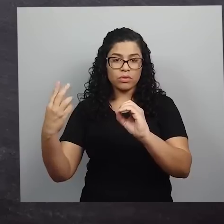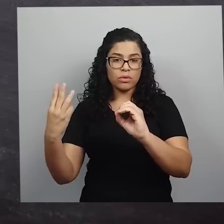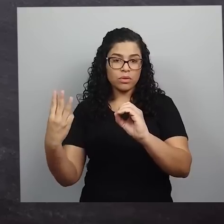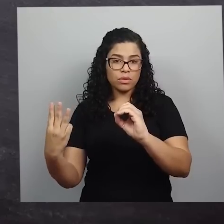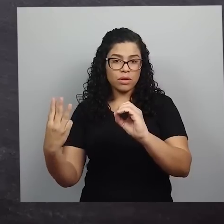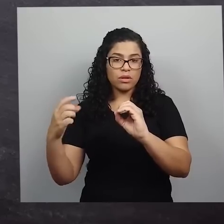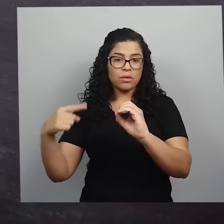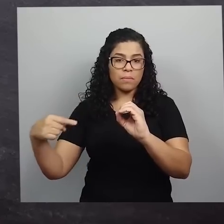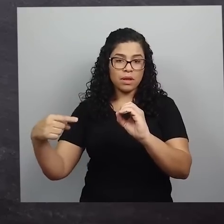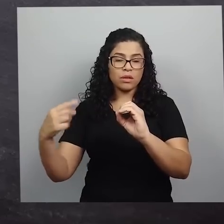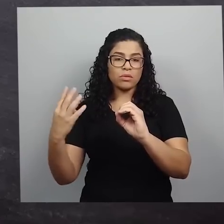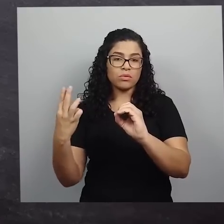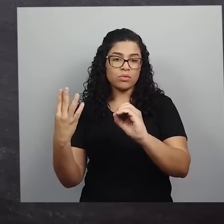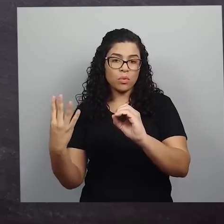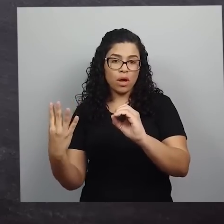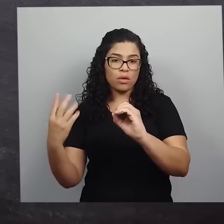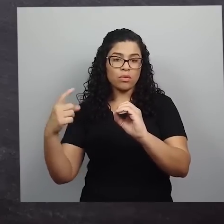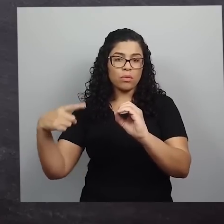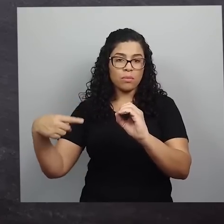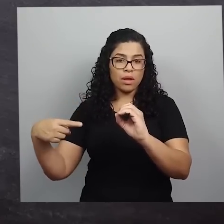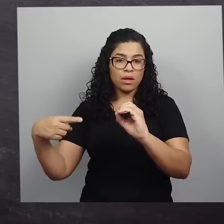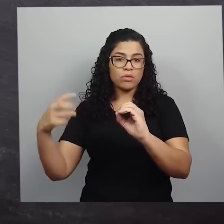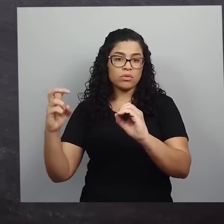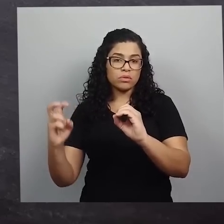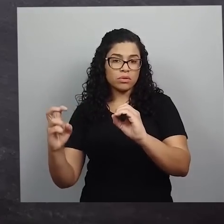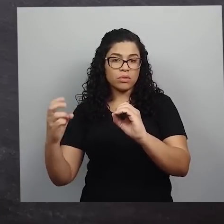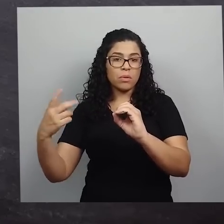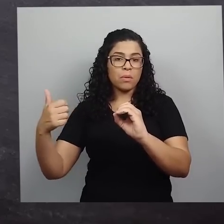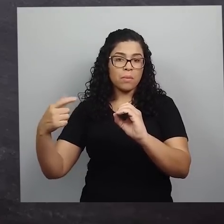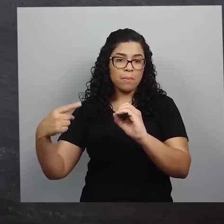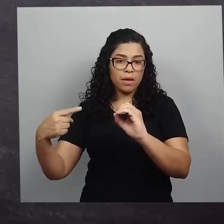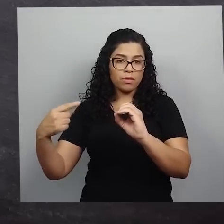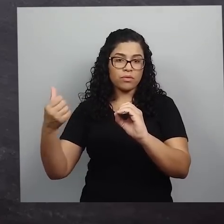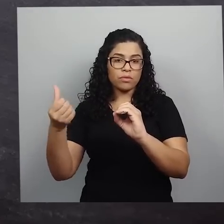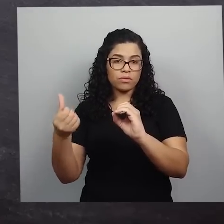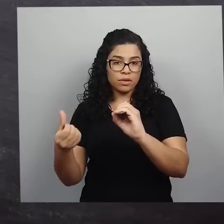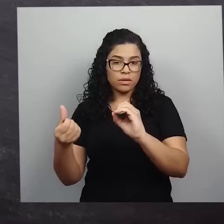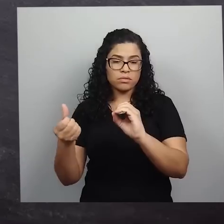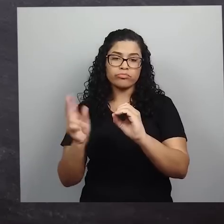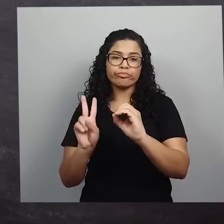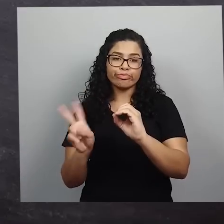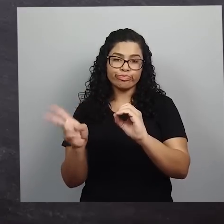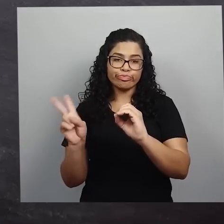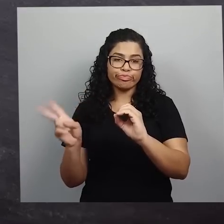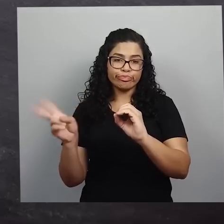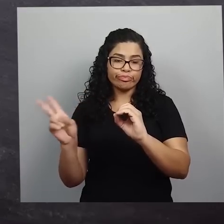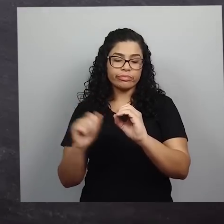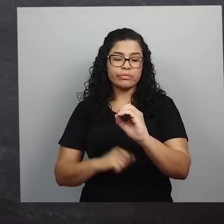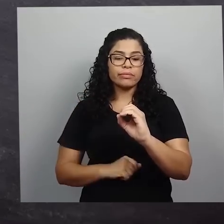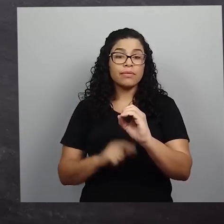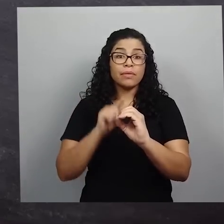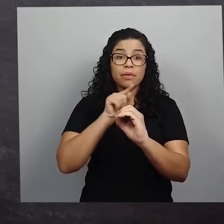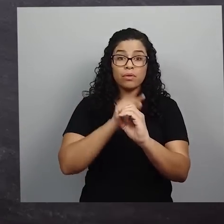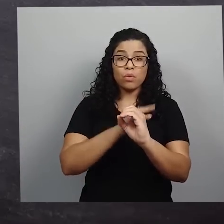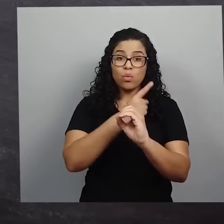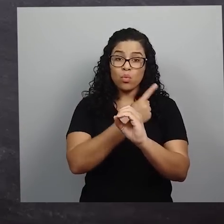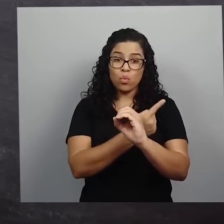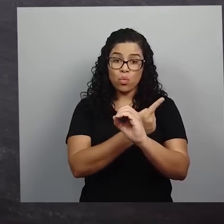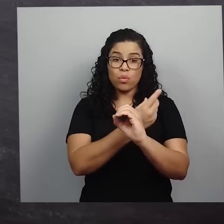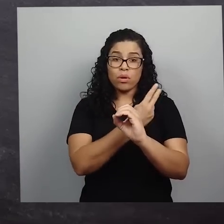4, menos 5, menos 6 e assim por diante. Nós temos tanto de um lado quanto do